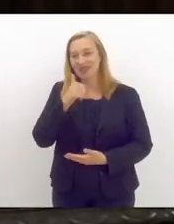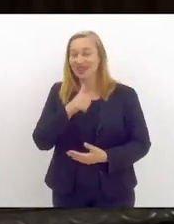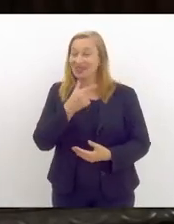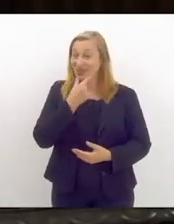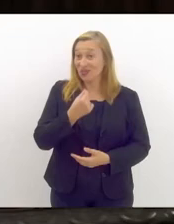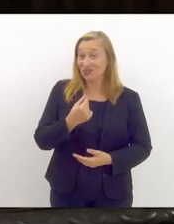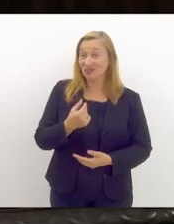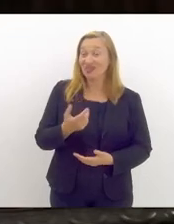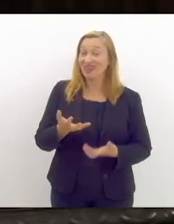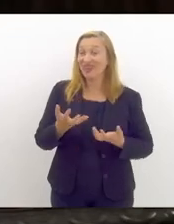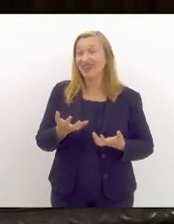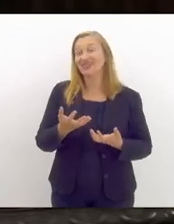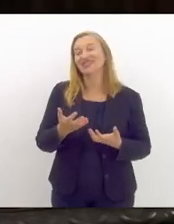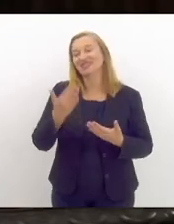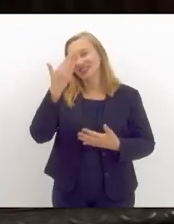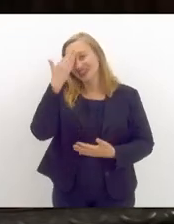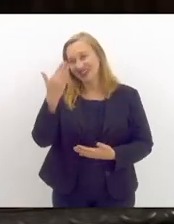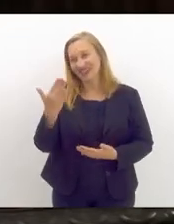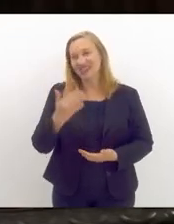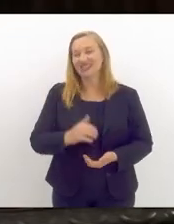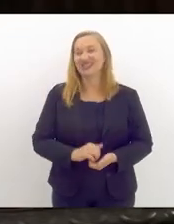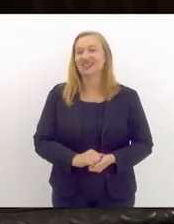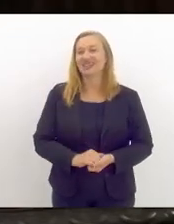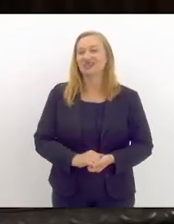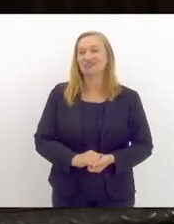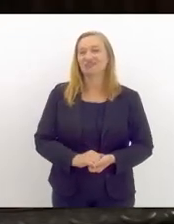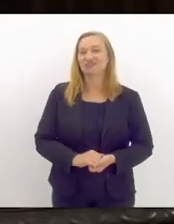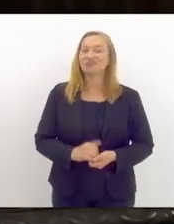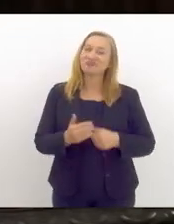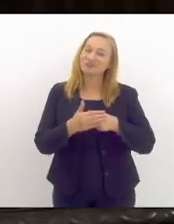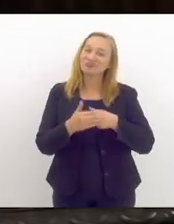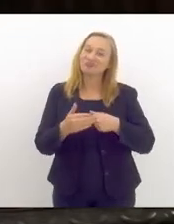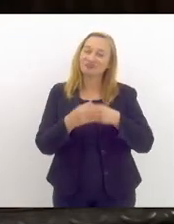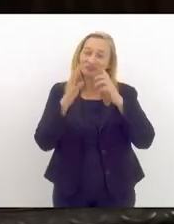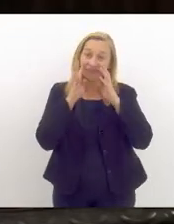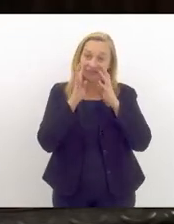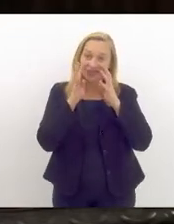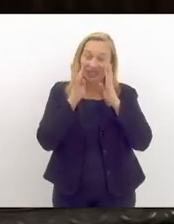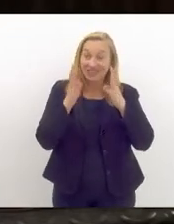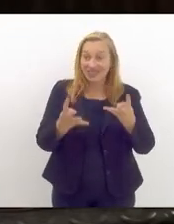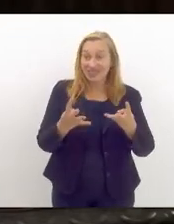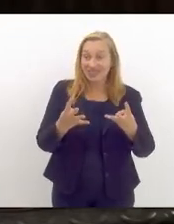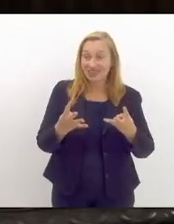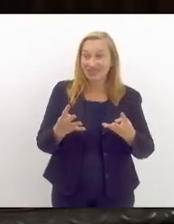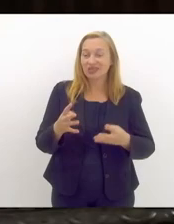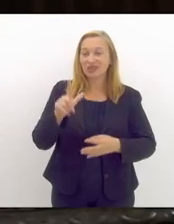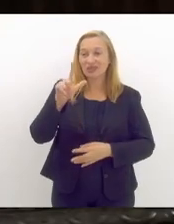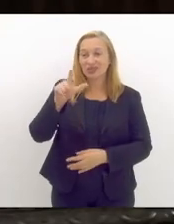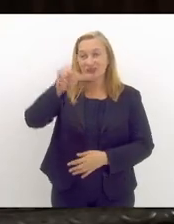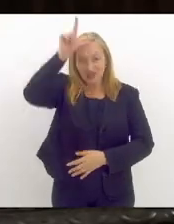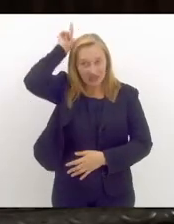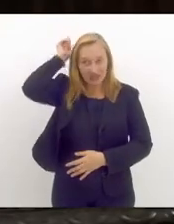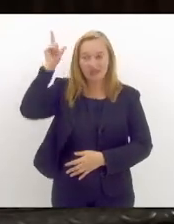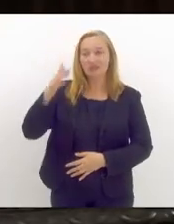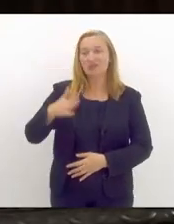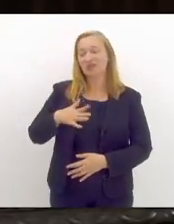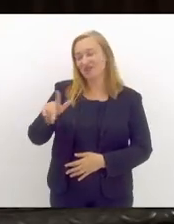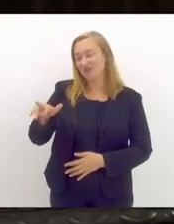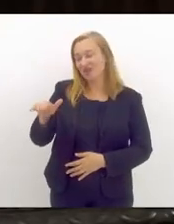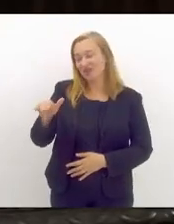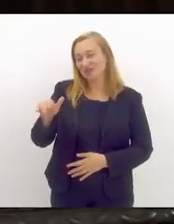aqui agradecer o carinho e atenção do Luiz Paulo, meu irmão,